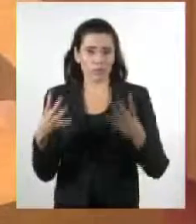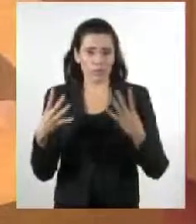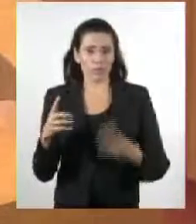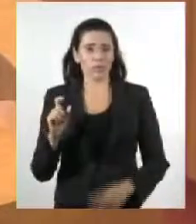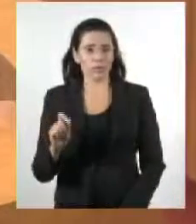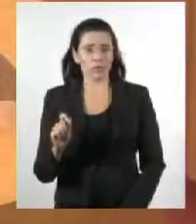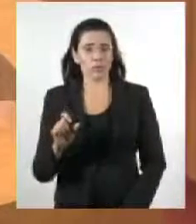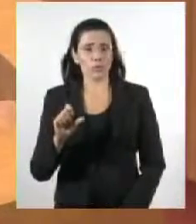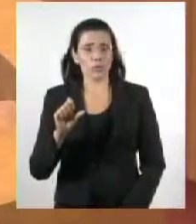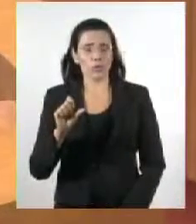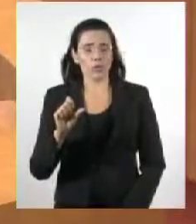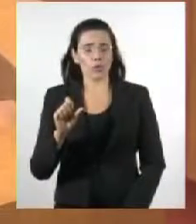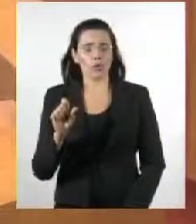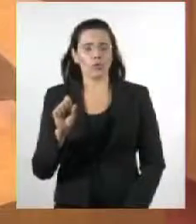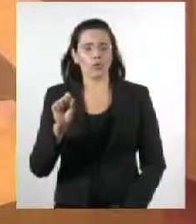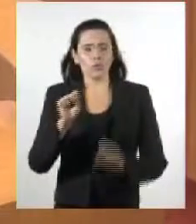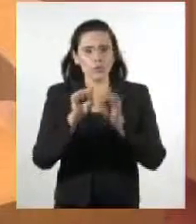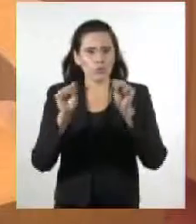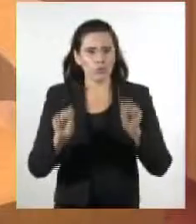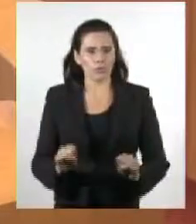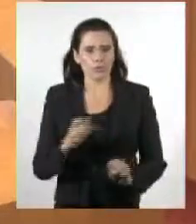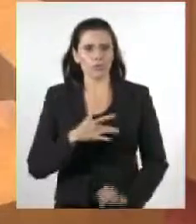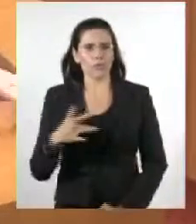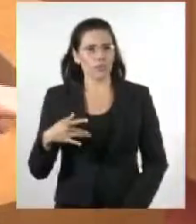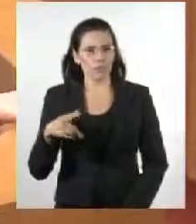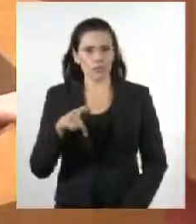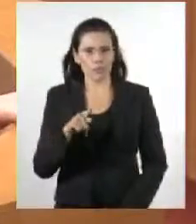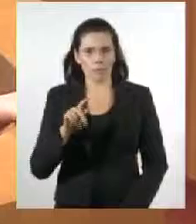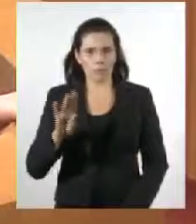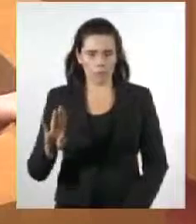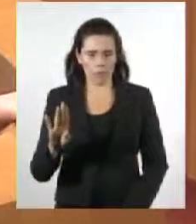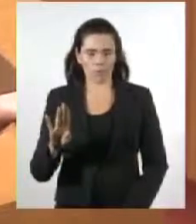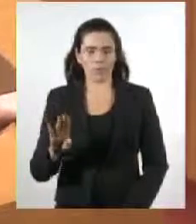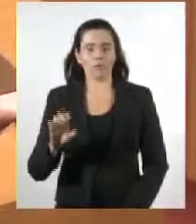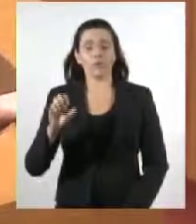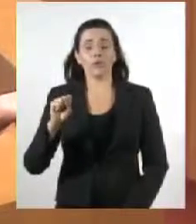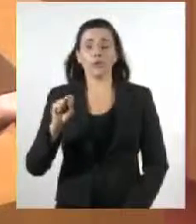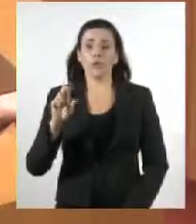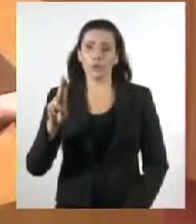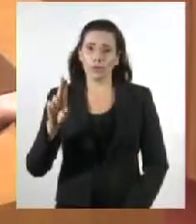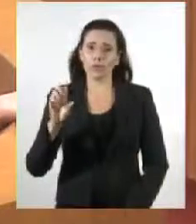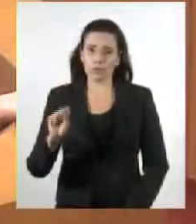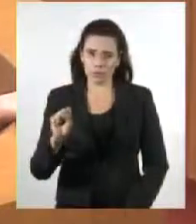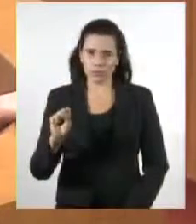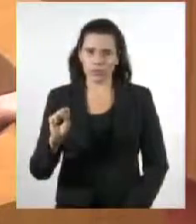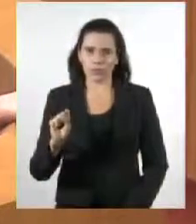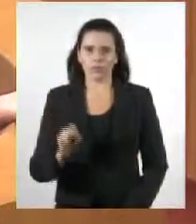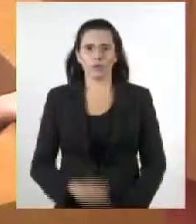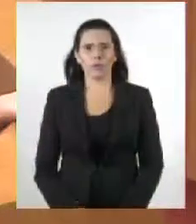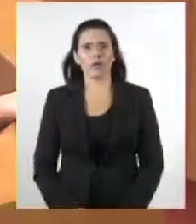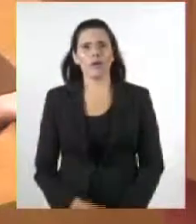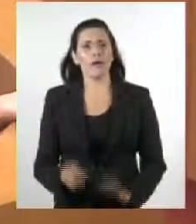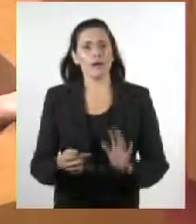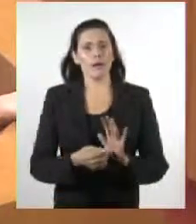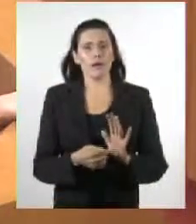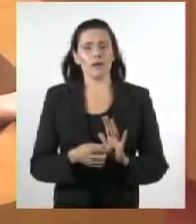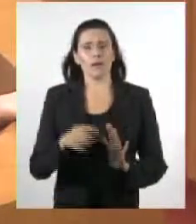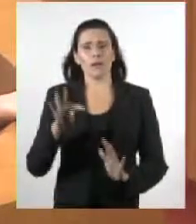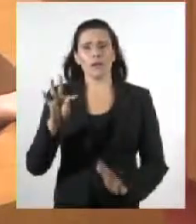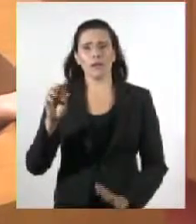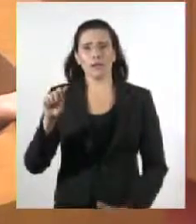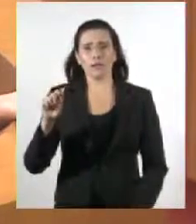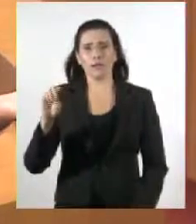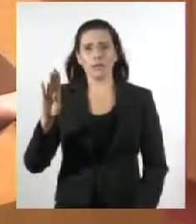quer que não só os hospitais públicos, mas principalmente as entidades filantrópicas que dependem única e